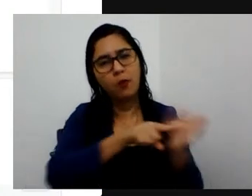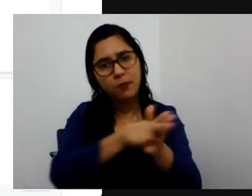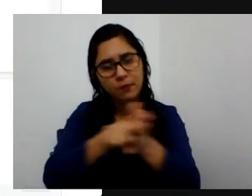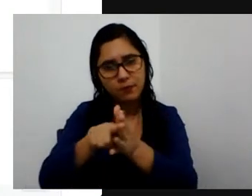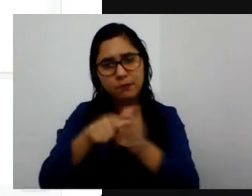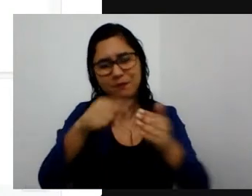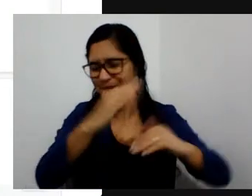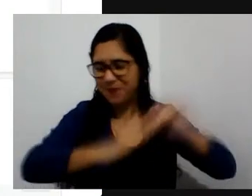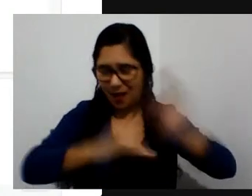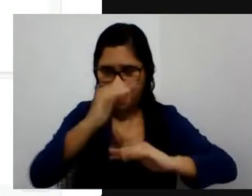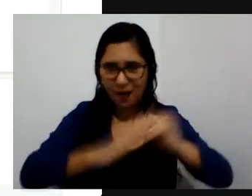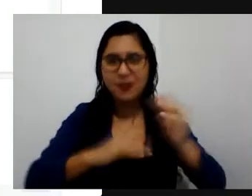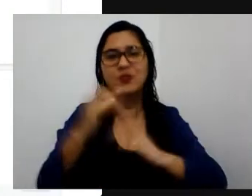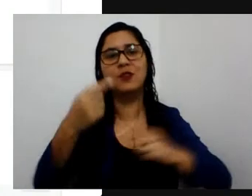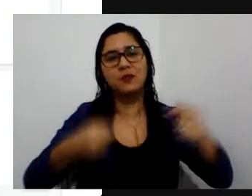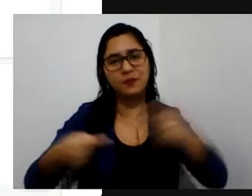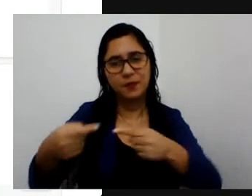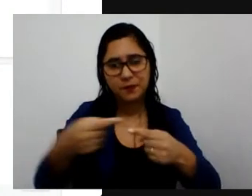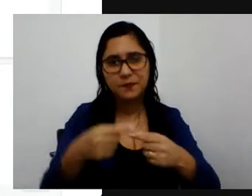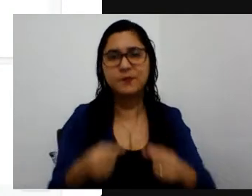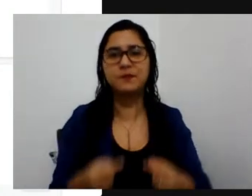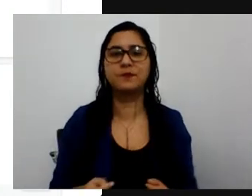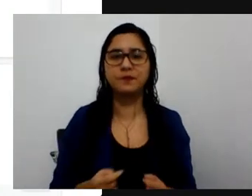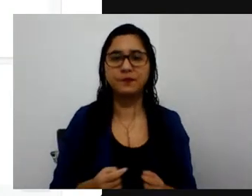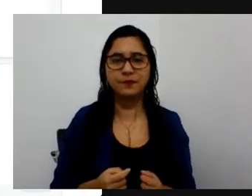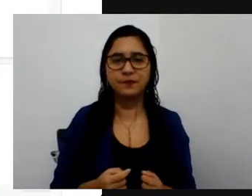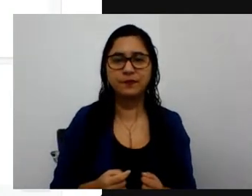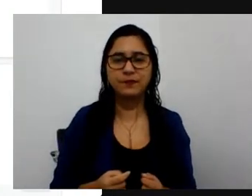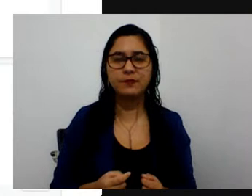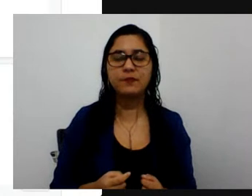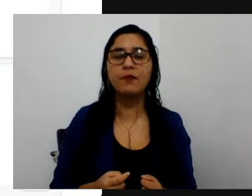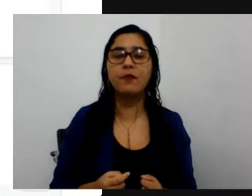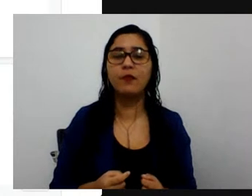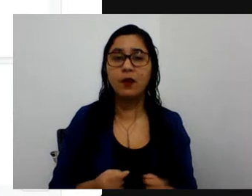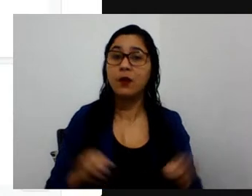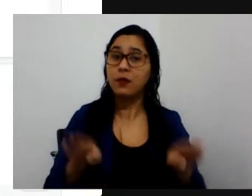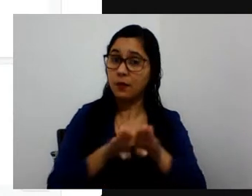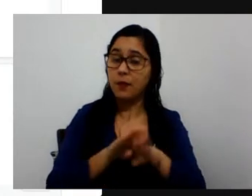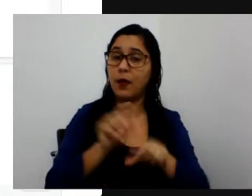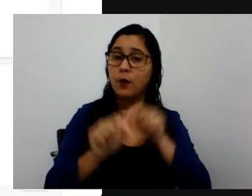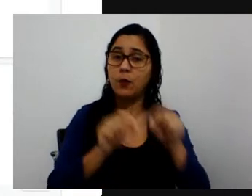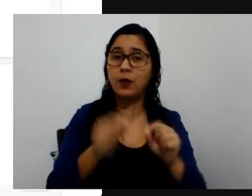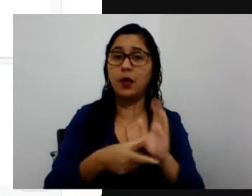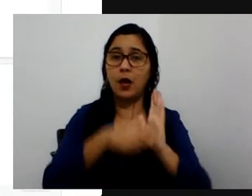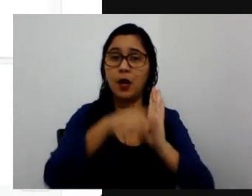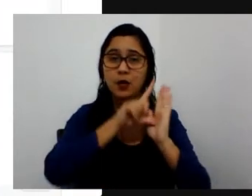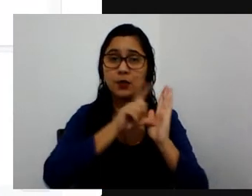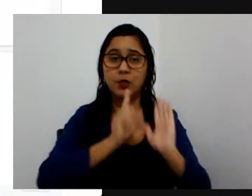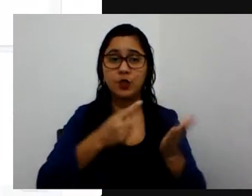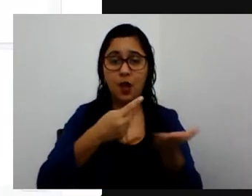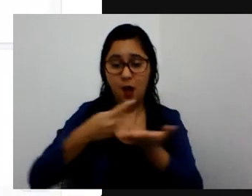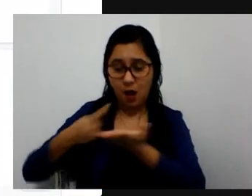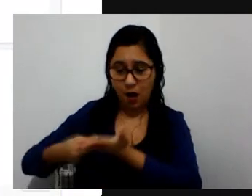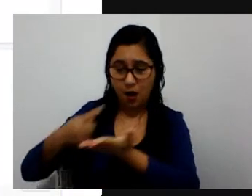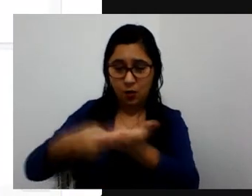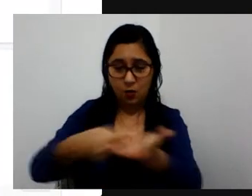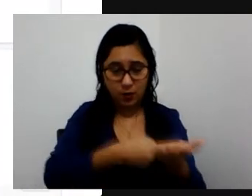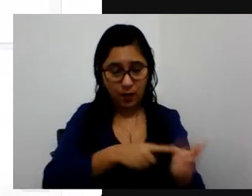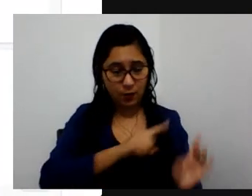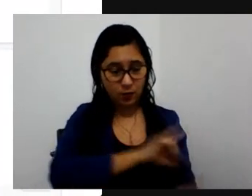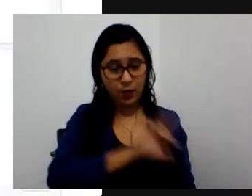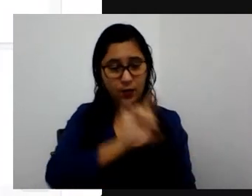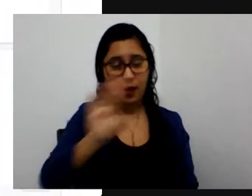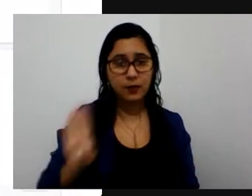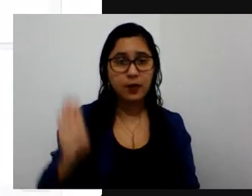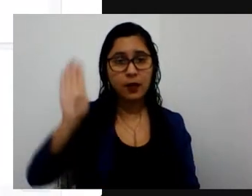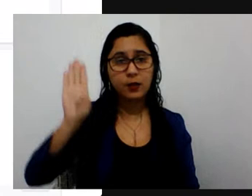dos debates presente documento. Bem como aquilo que foi acordado com as candidaturas, além de fazer